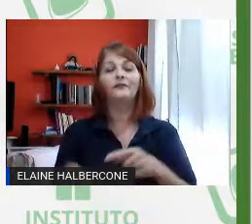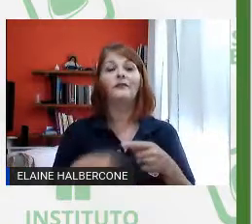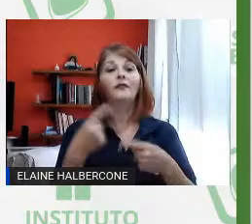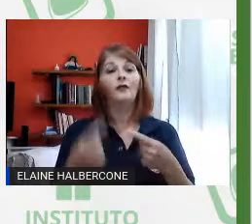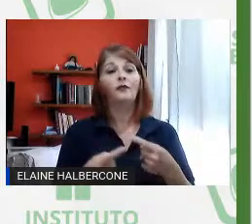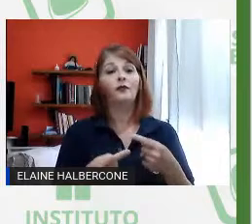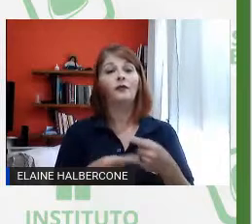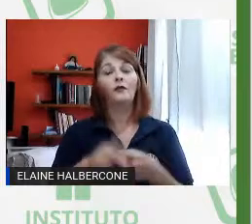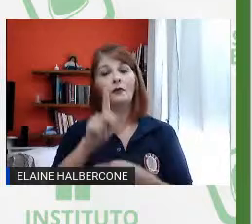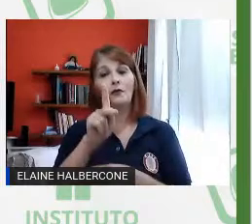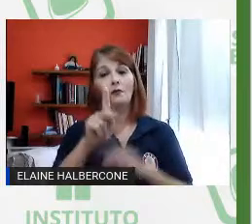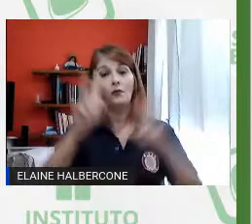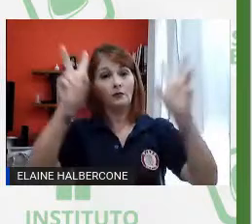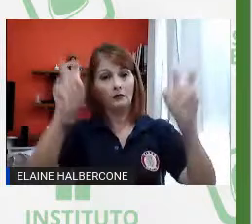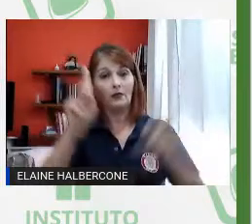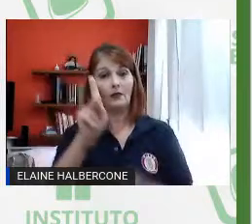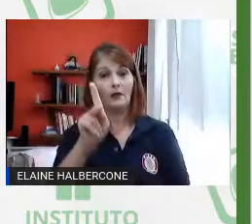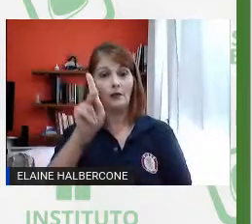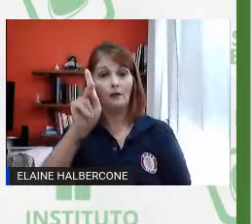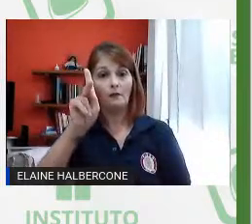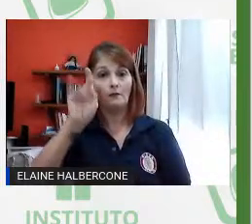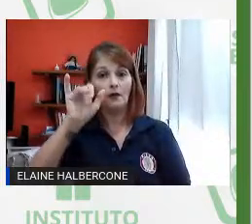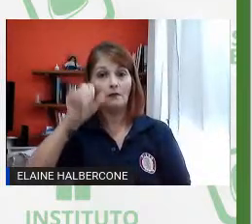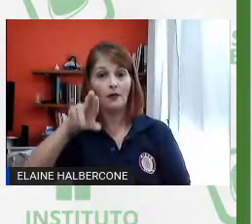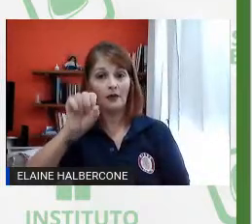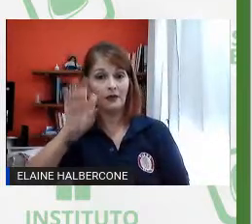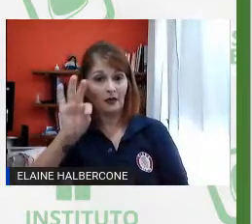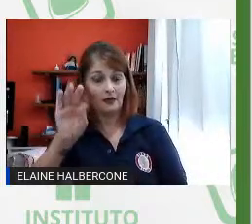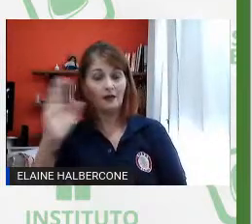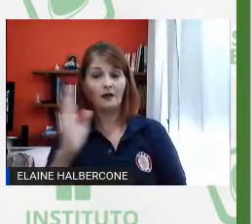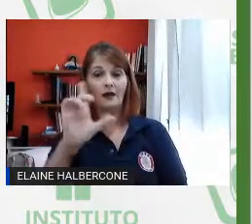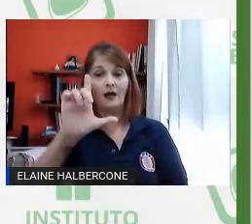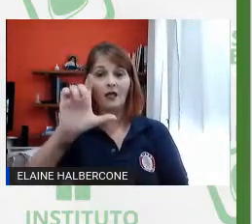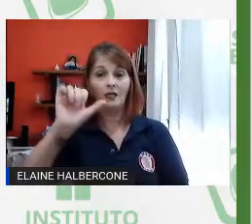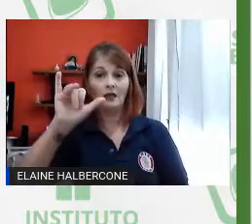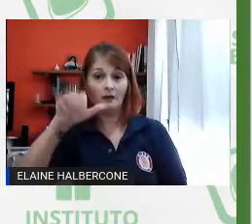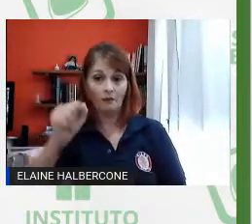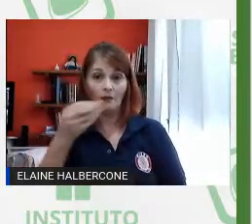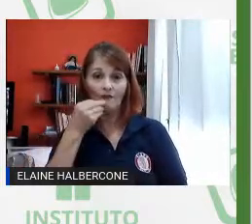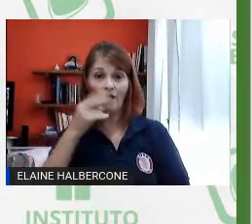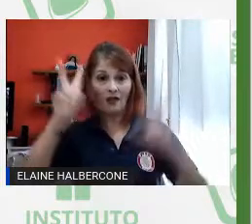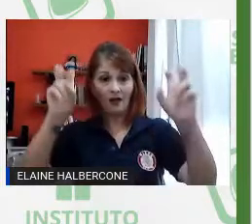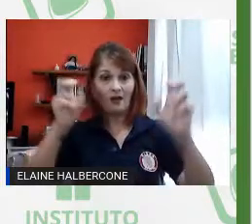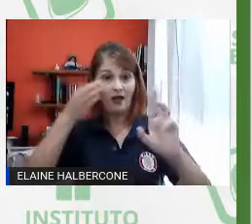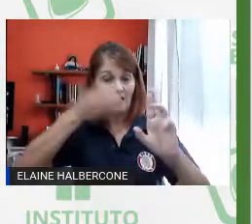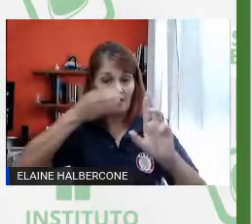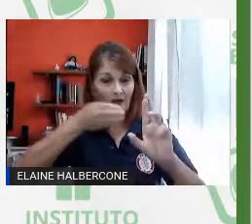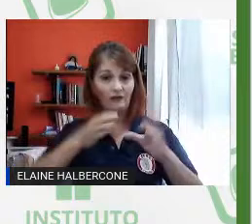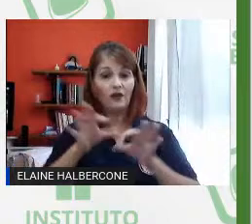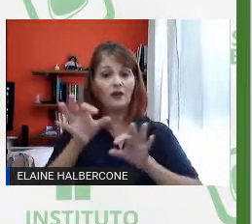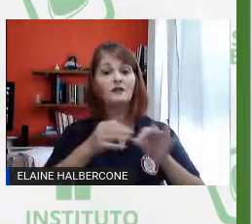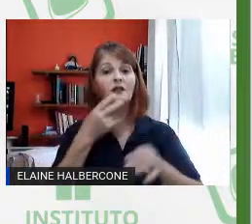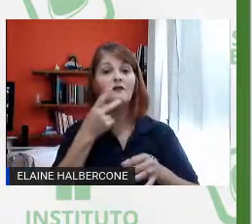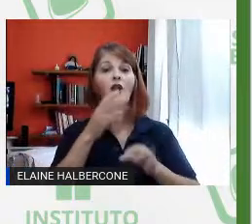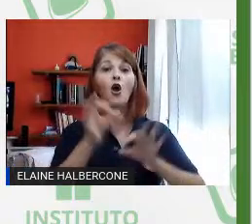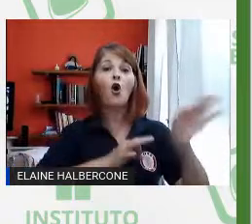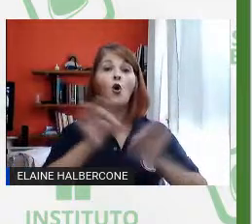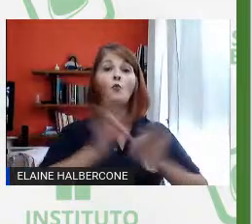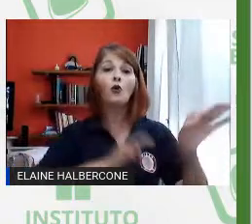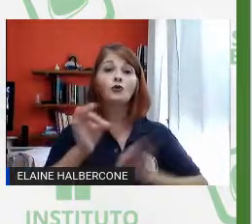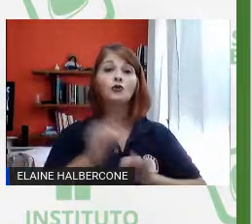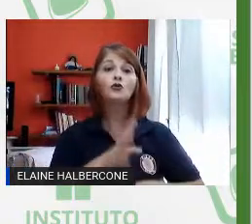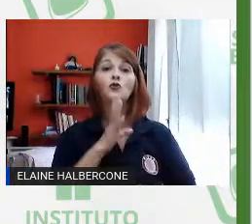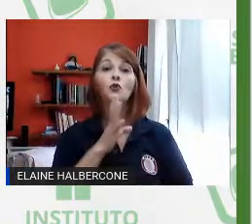Lima traz, o conhecimento de qualquer profissão é prático e oportuniza o conhecimento através da observação